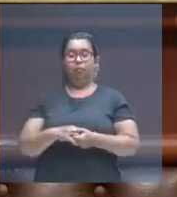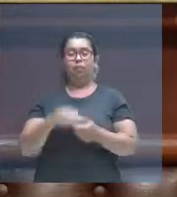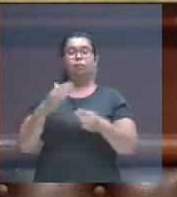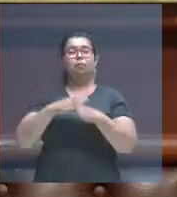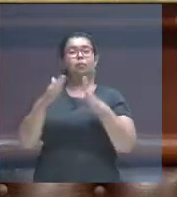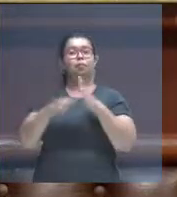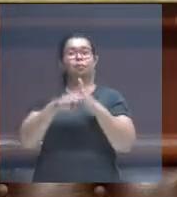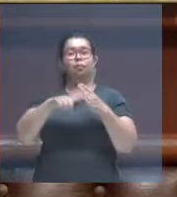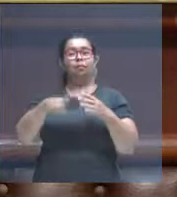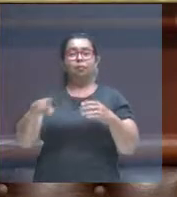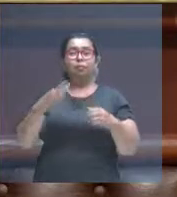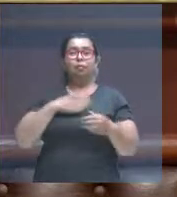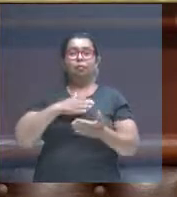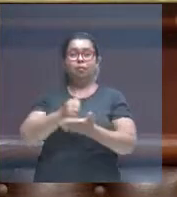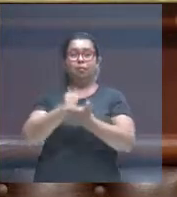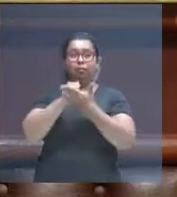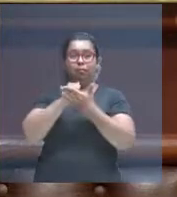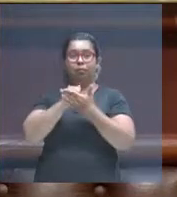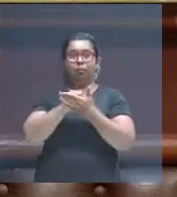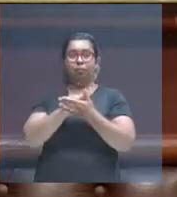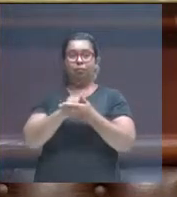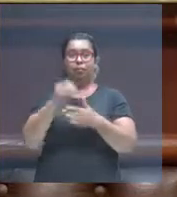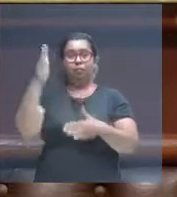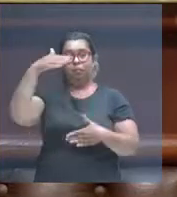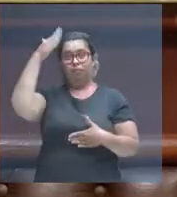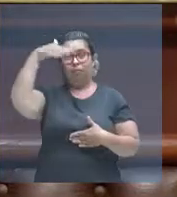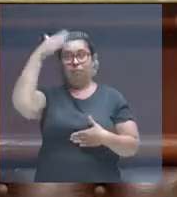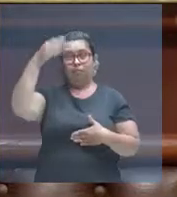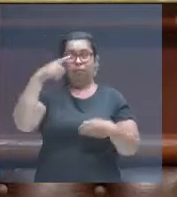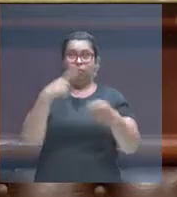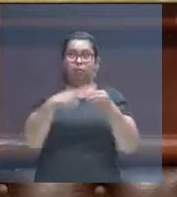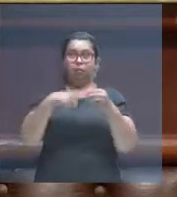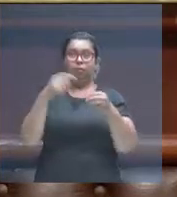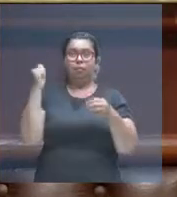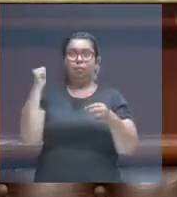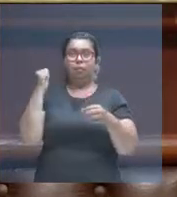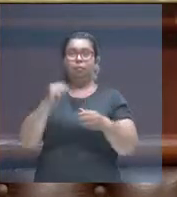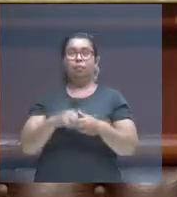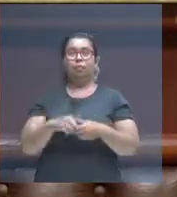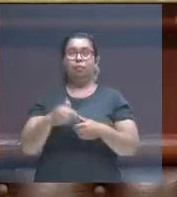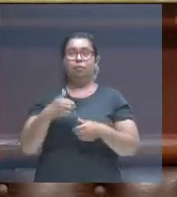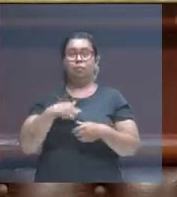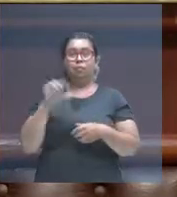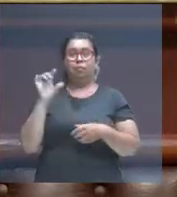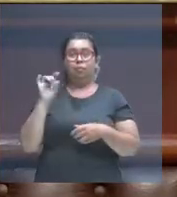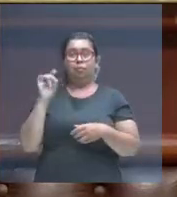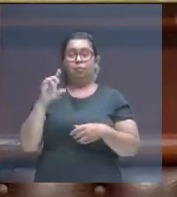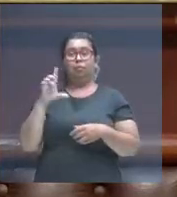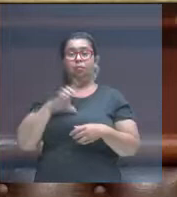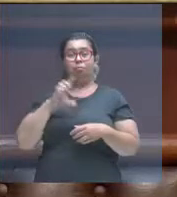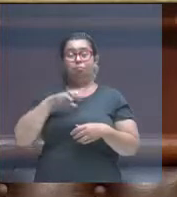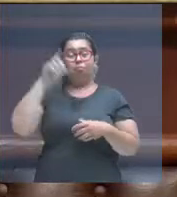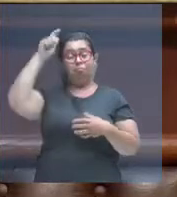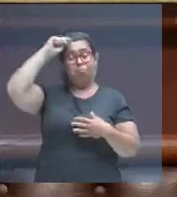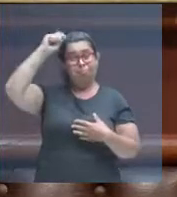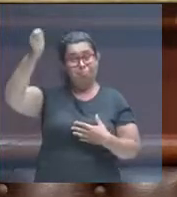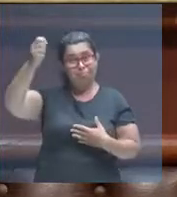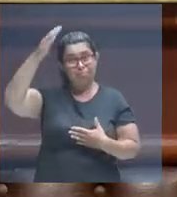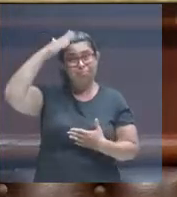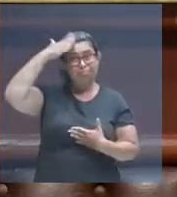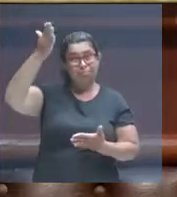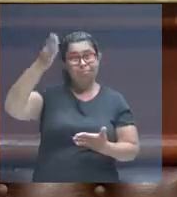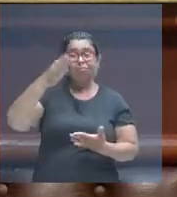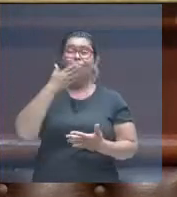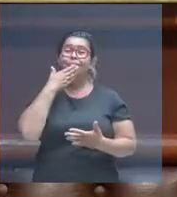vocês que me ajudaram nessa homenagem como cidadão assisense. Eu só tenho que tirar o chapéu para vocês, um homem de Alagoas